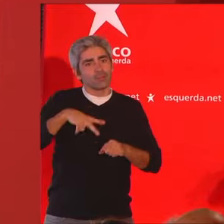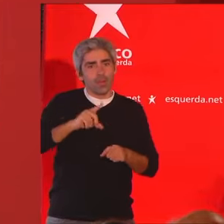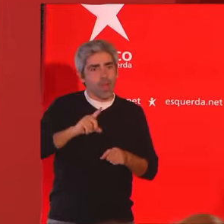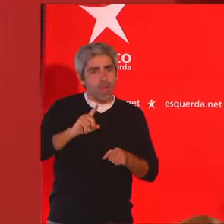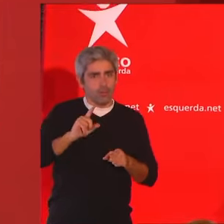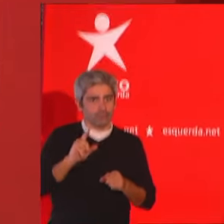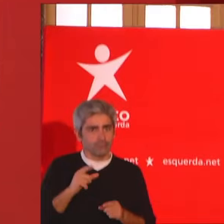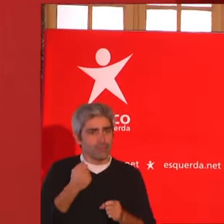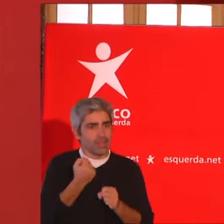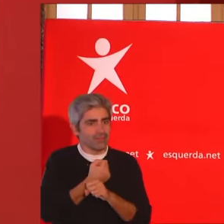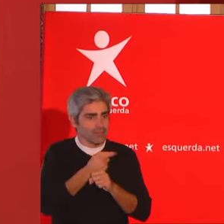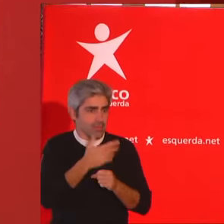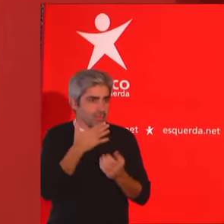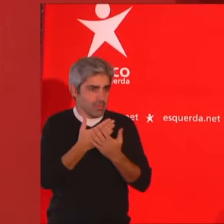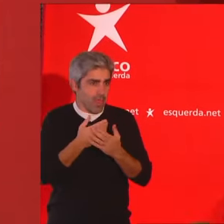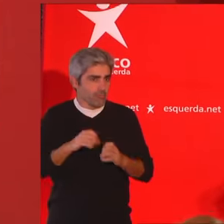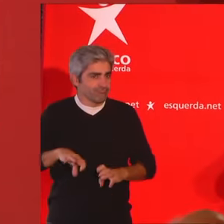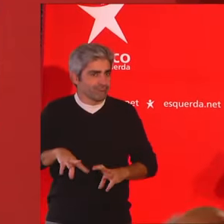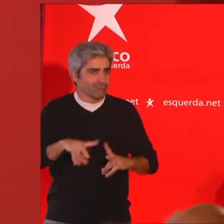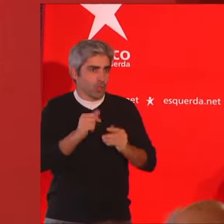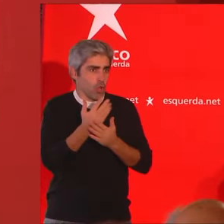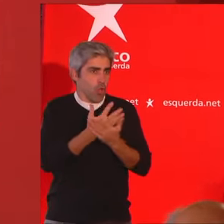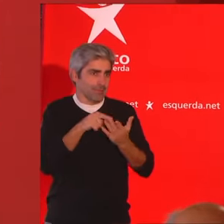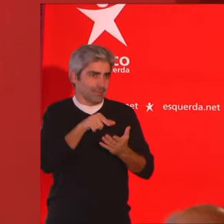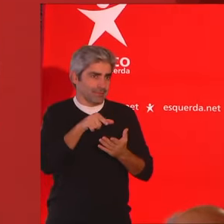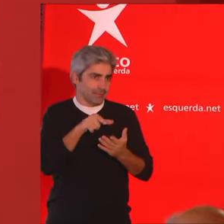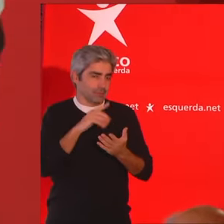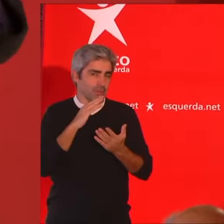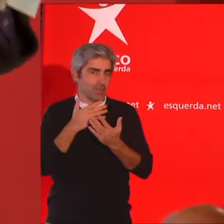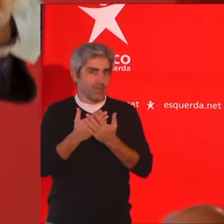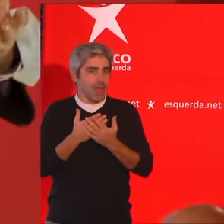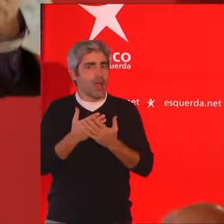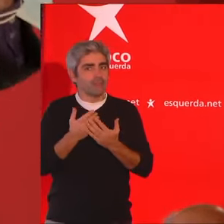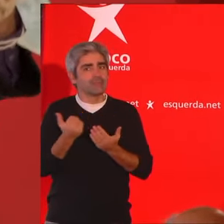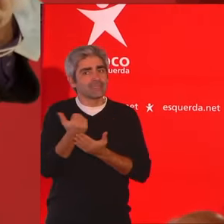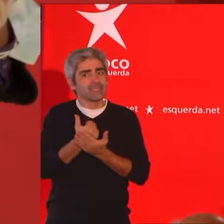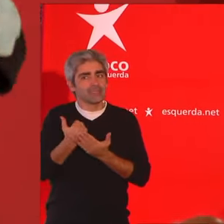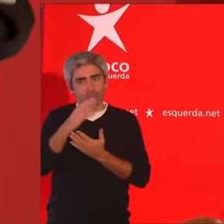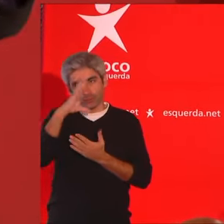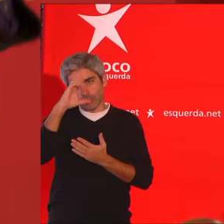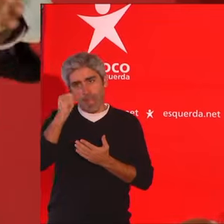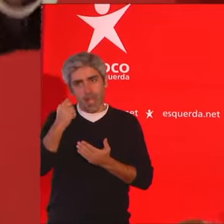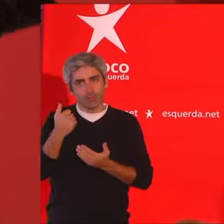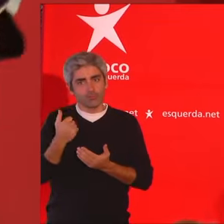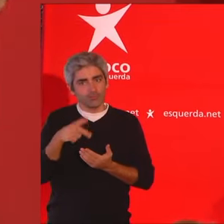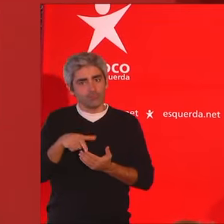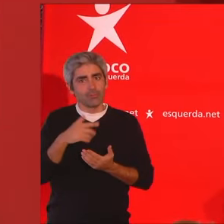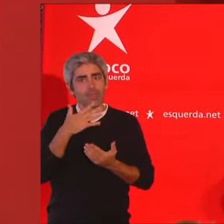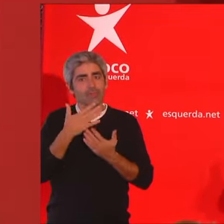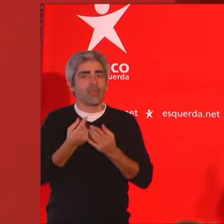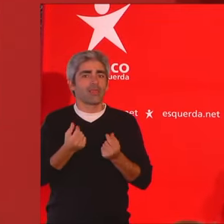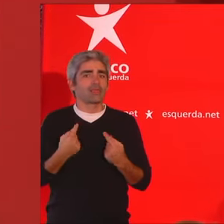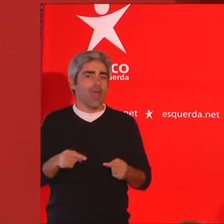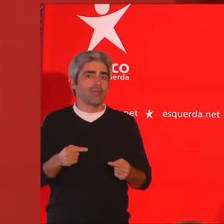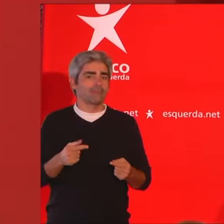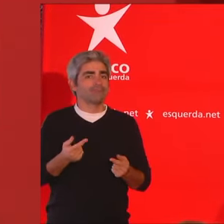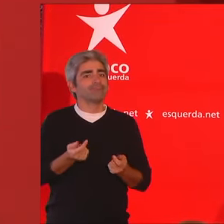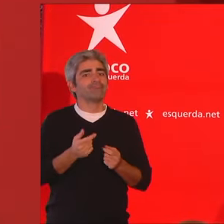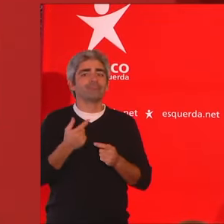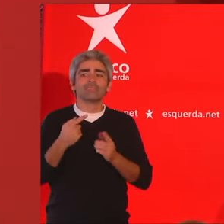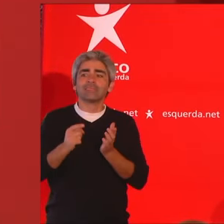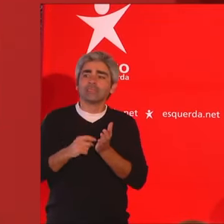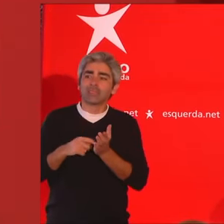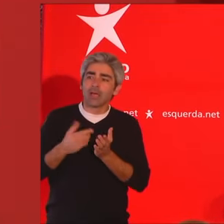designadamente essas que proporcionam crescimento económico, essas que proporcionam receitas ao Estado para ter dinheiro para fazer face